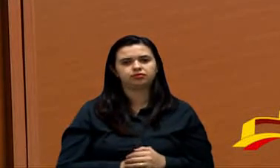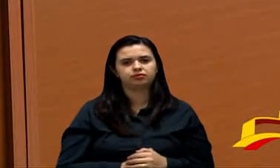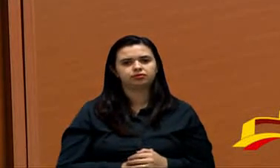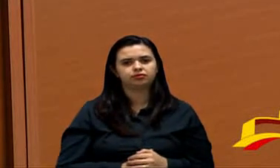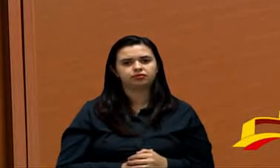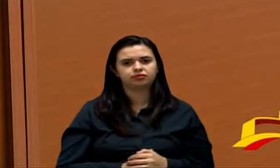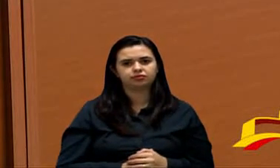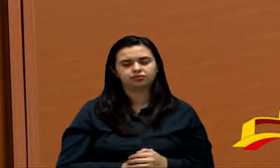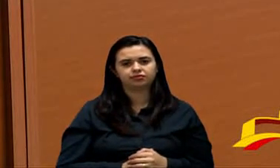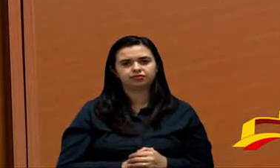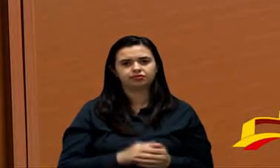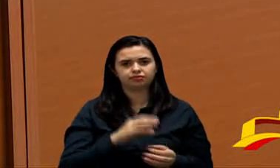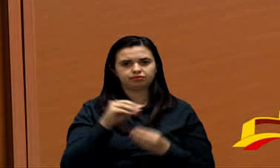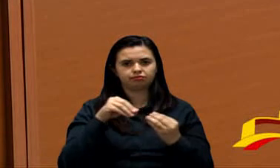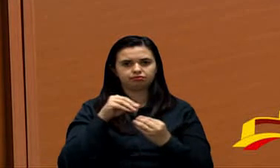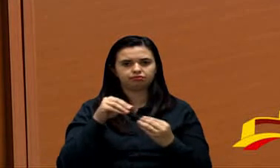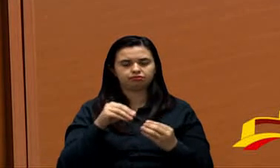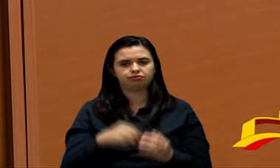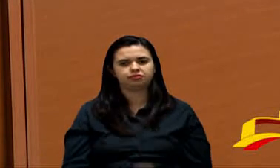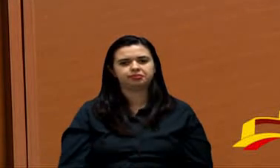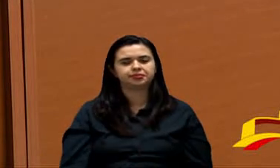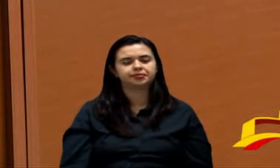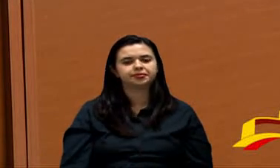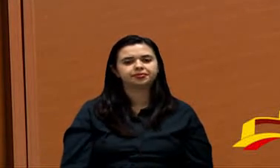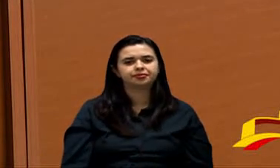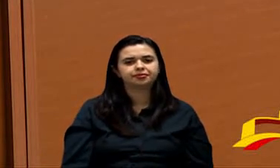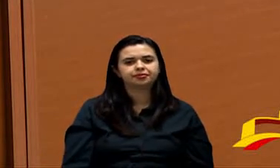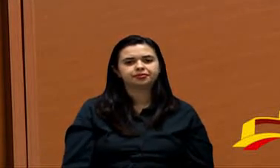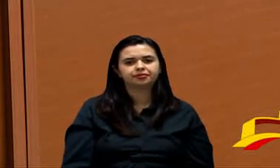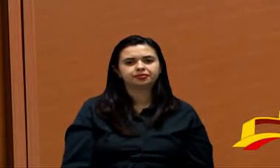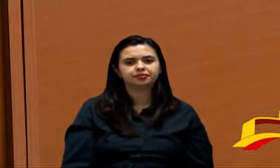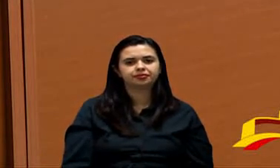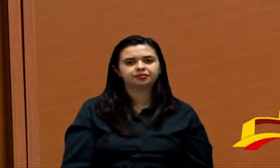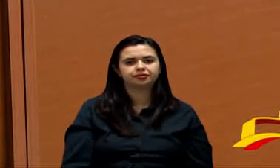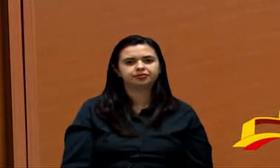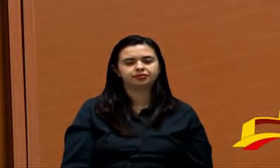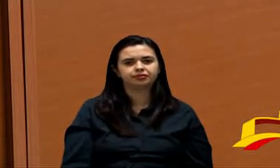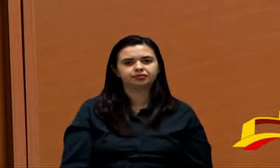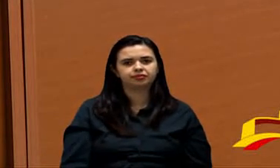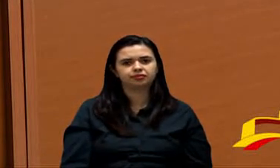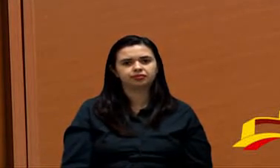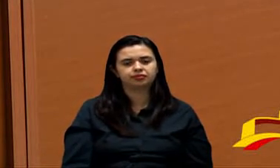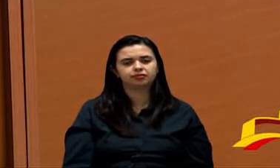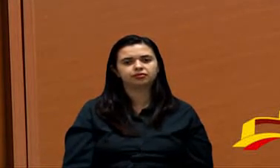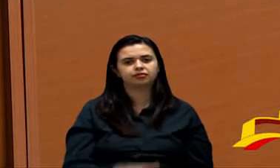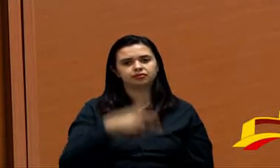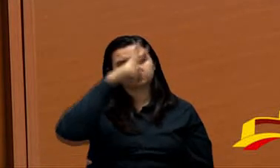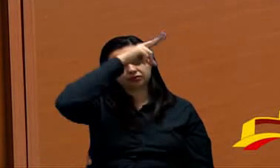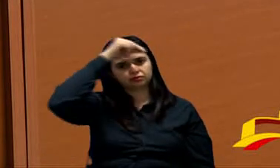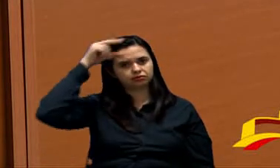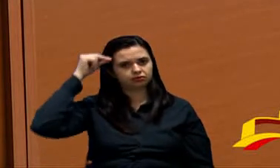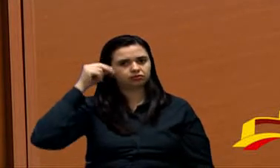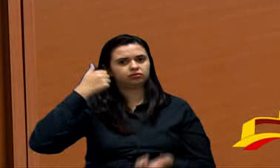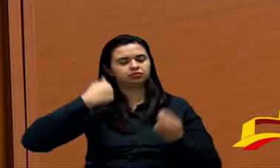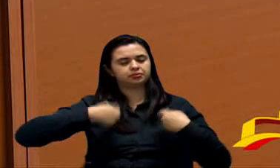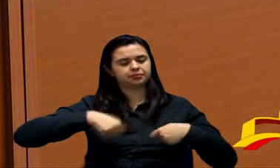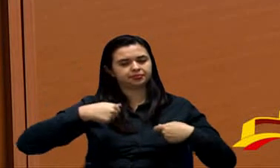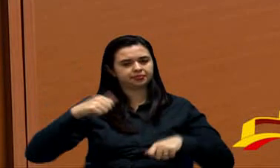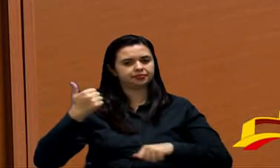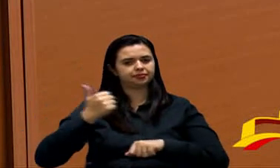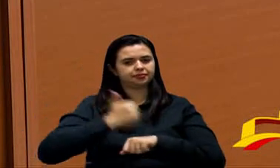jeitinho. a prefeitura tem que assumir novamente o